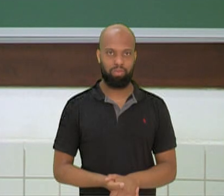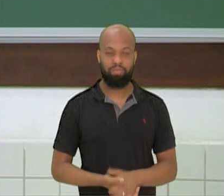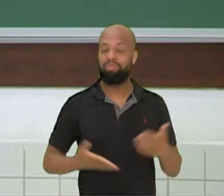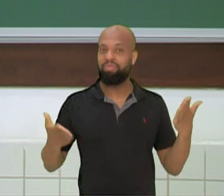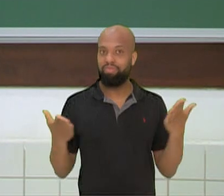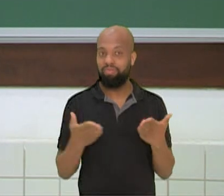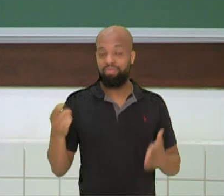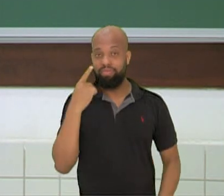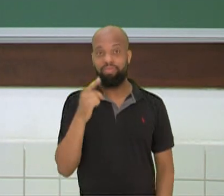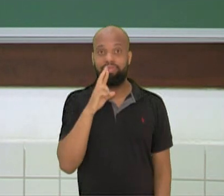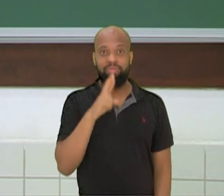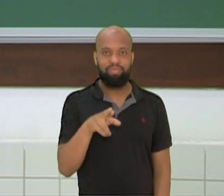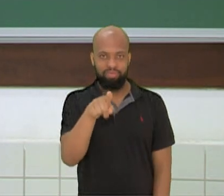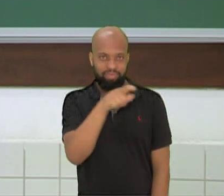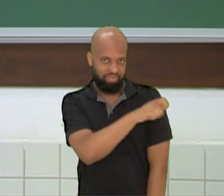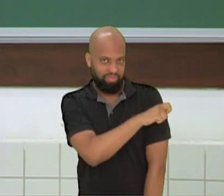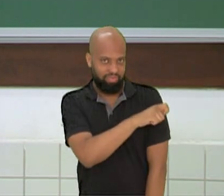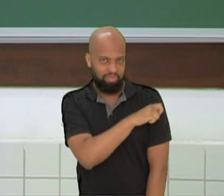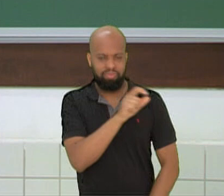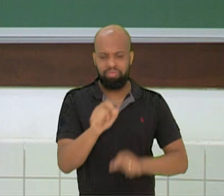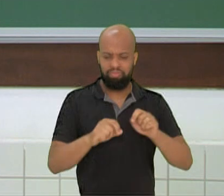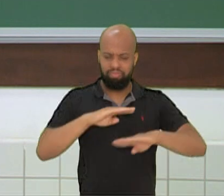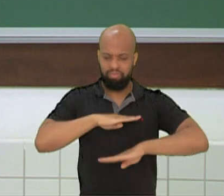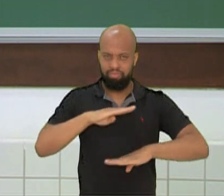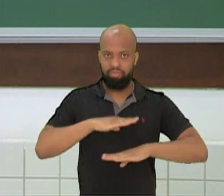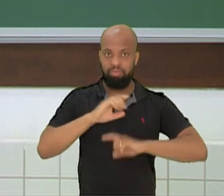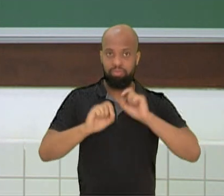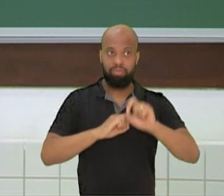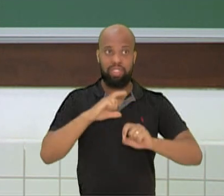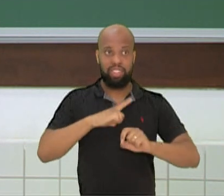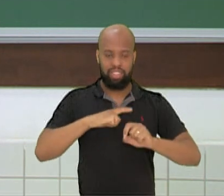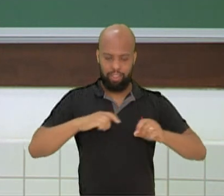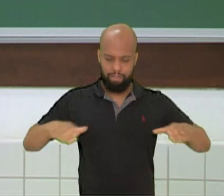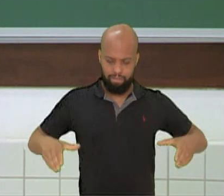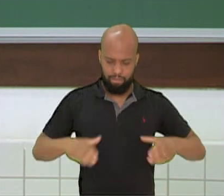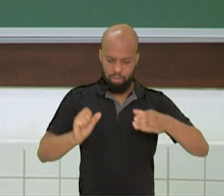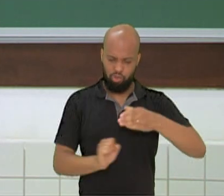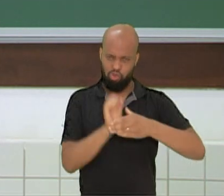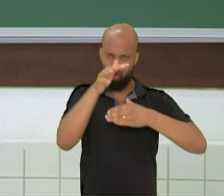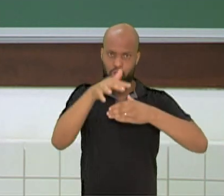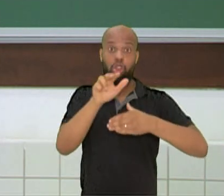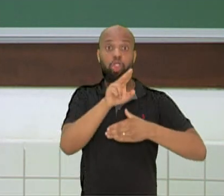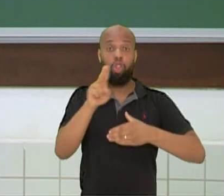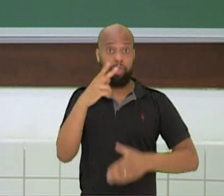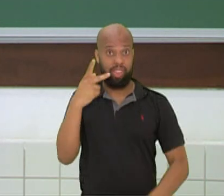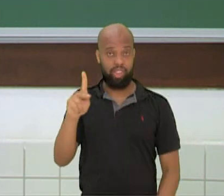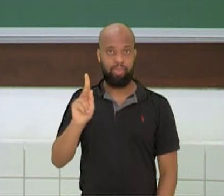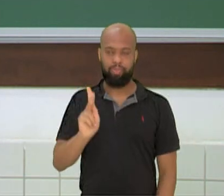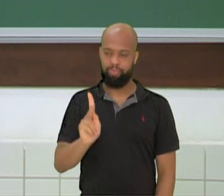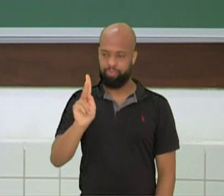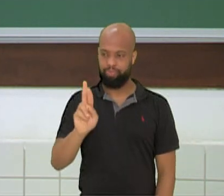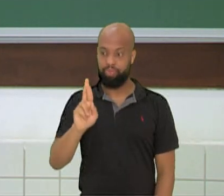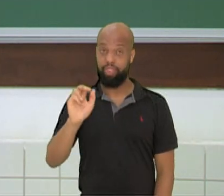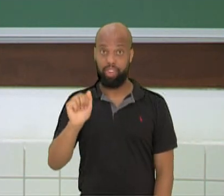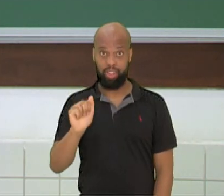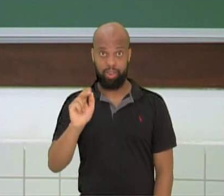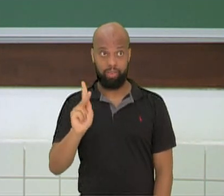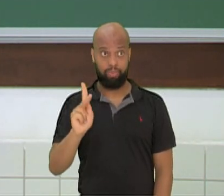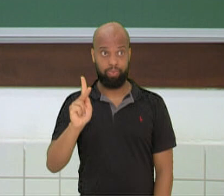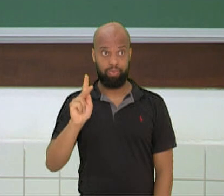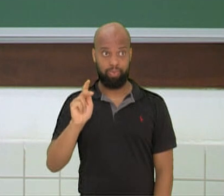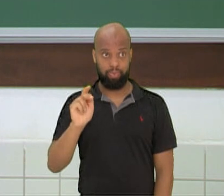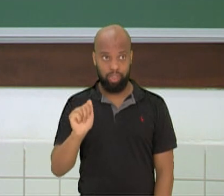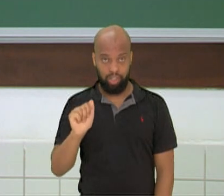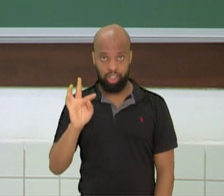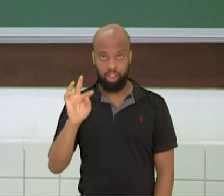Vamos lá então, queridos alunos. A situação que foi descrita foi pelo colapso do vulcão Krakatoa. Assim, tanto que na época a geografia do planeta acabou